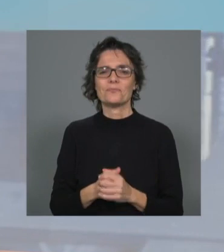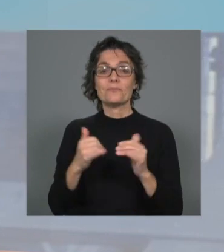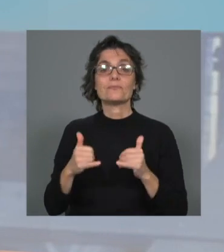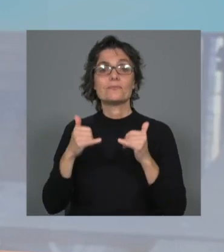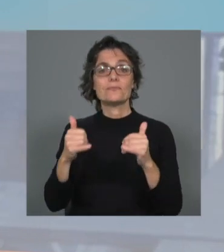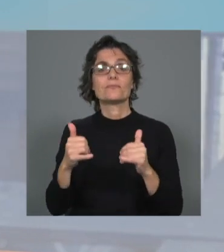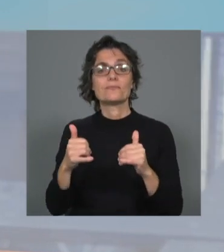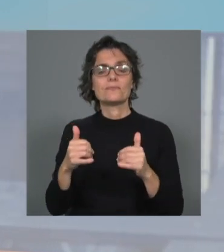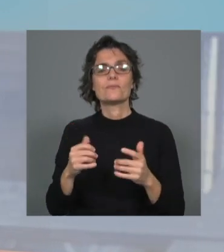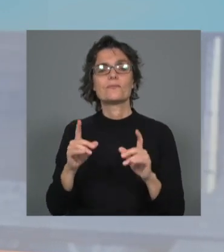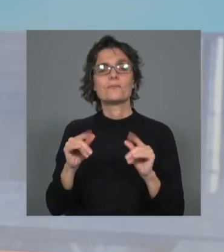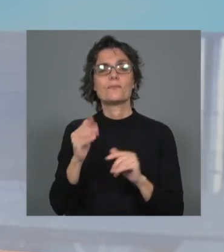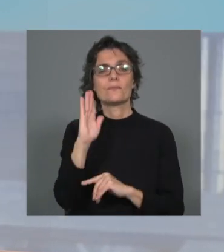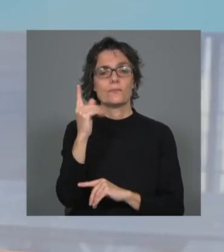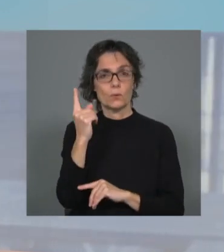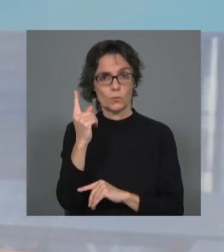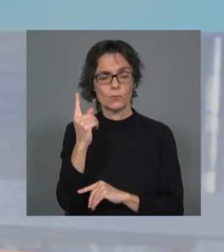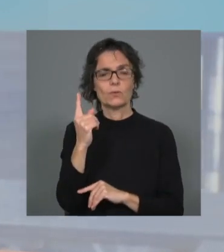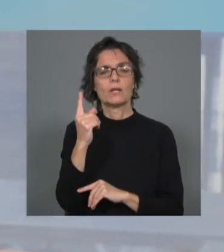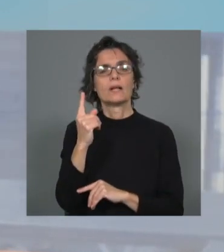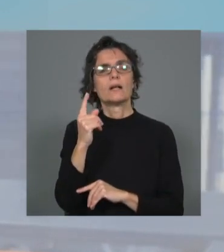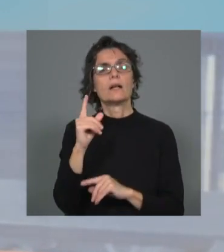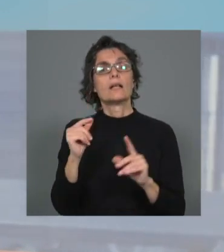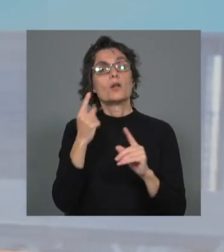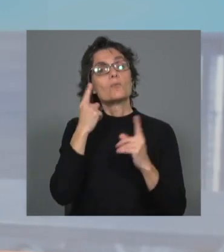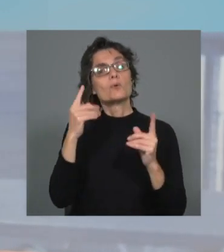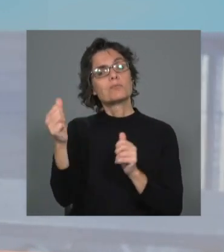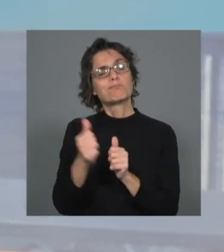nossa edição na Antena 1, na Rádio Pública, que lhe fazemos